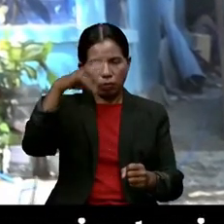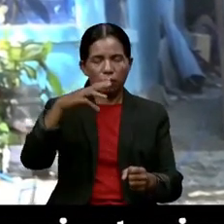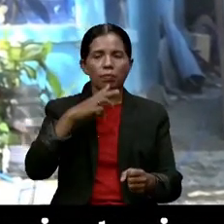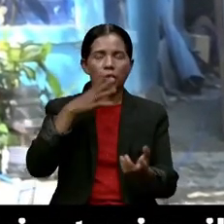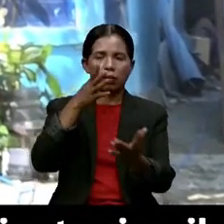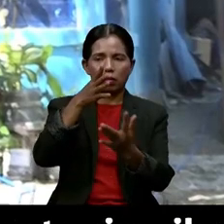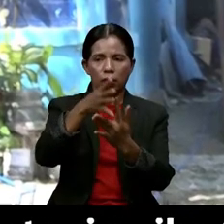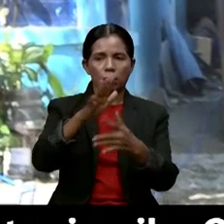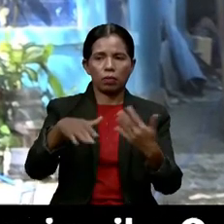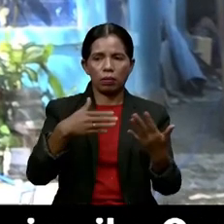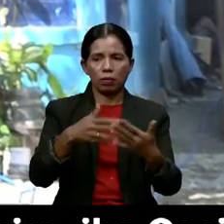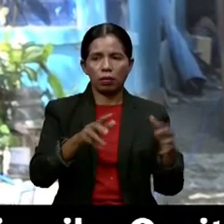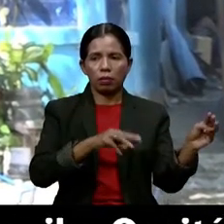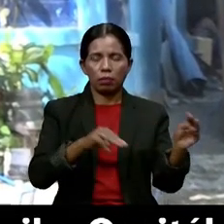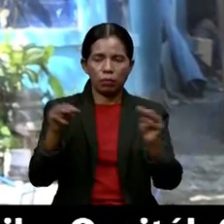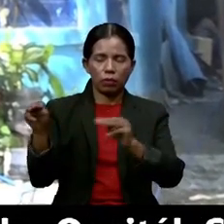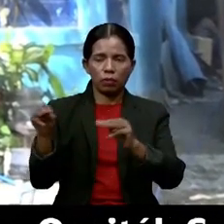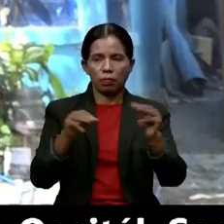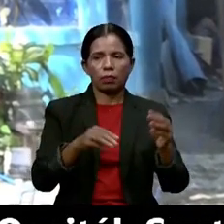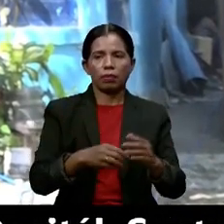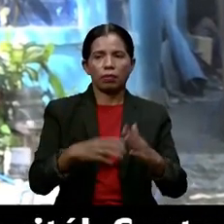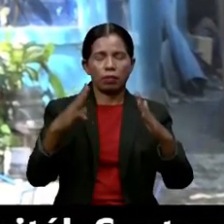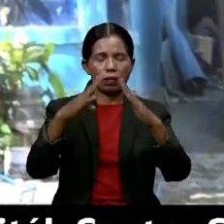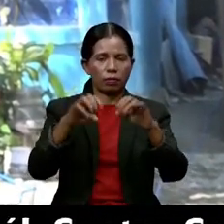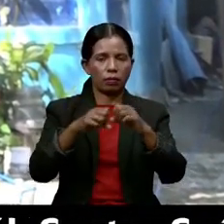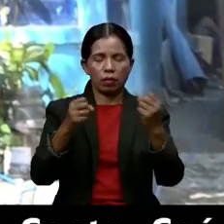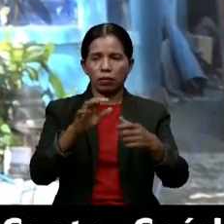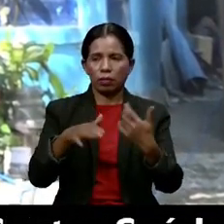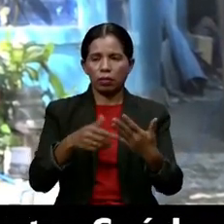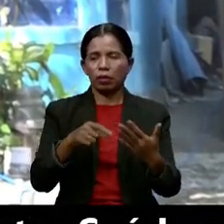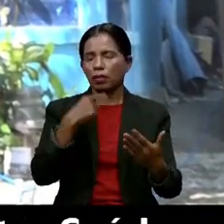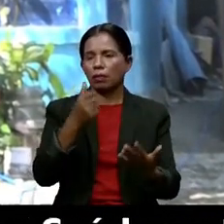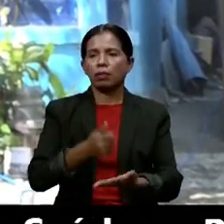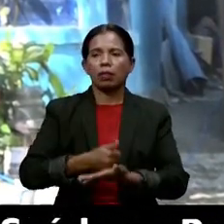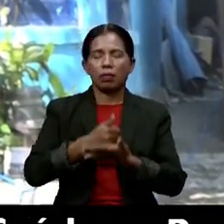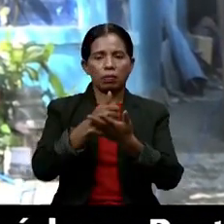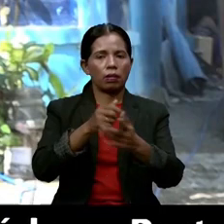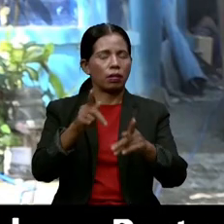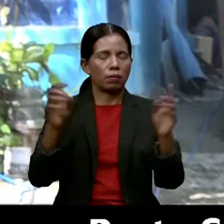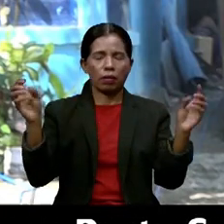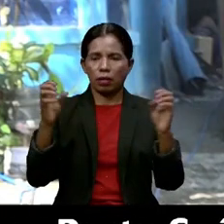beta muda sa samba mai mai hari dapur musa desa atu tu. Sema tu. E malaya.